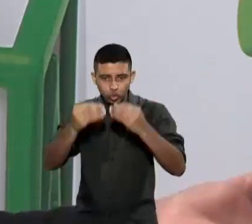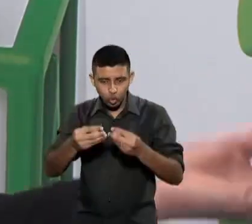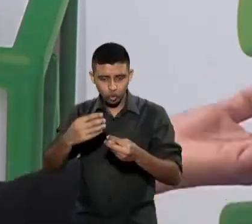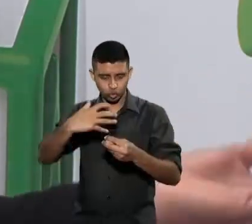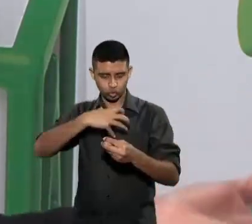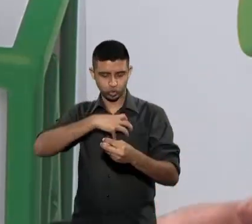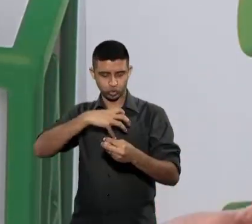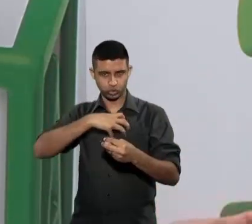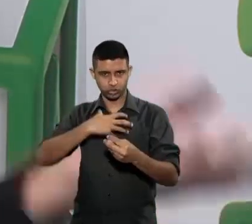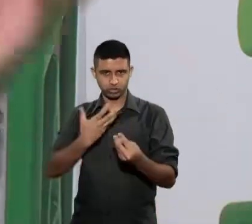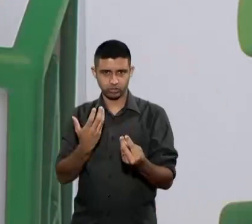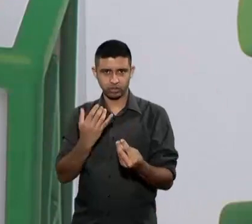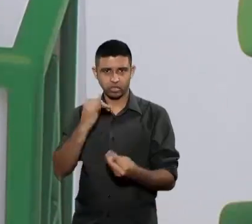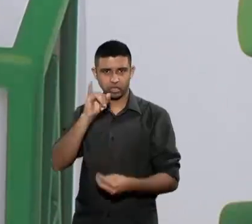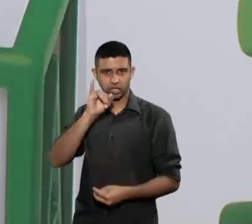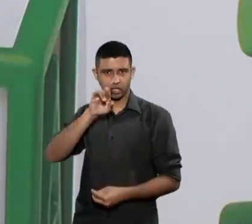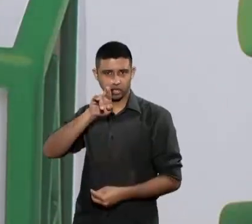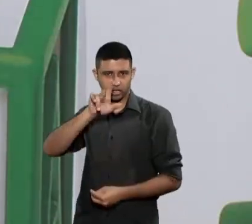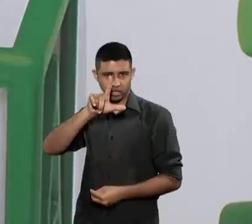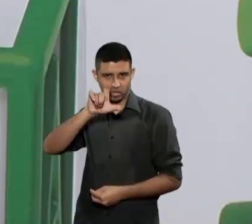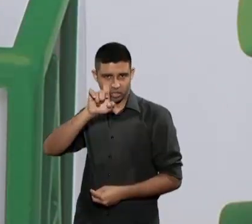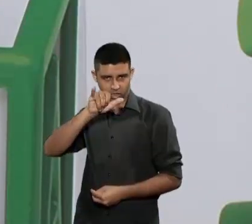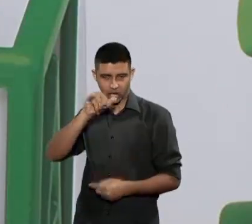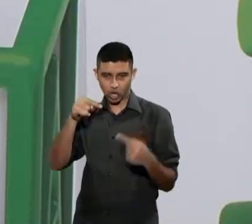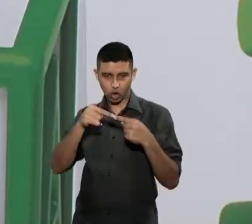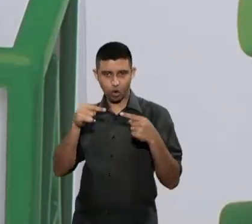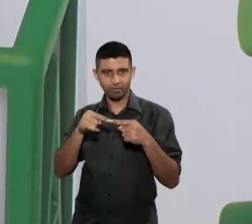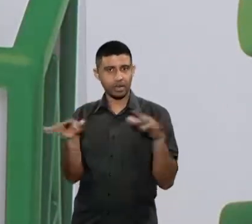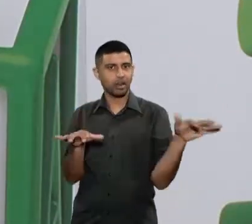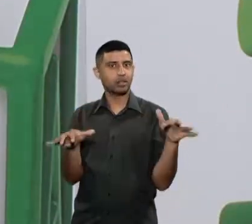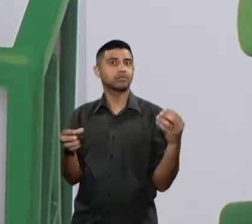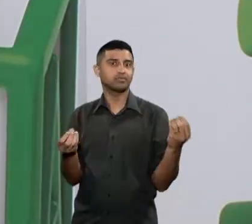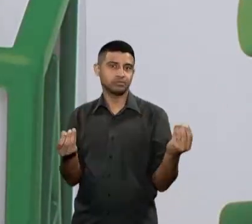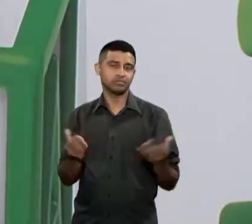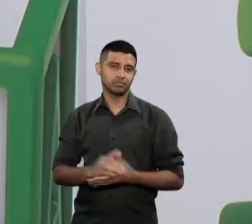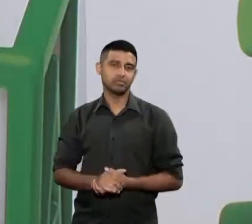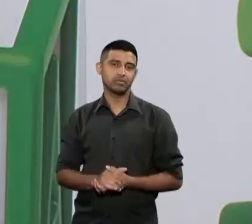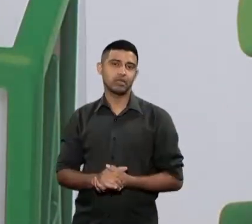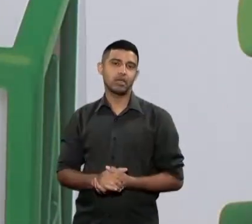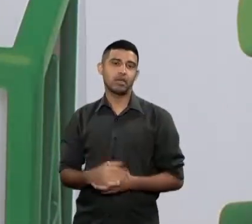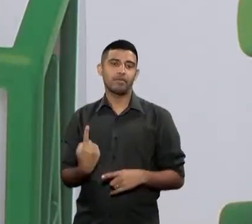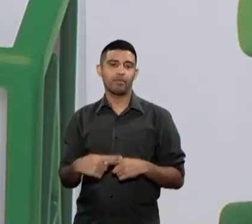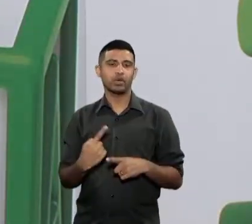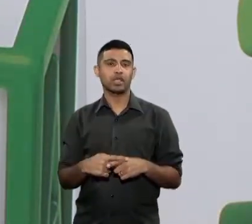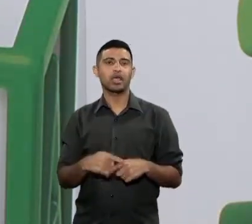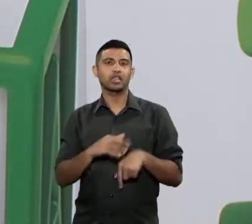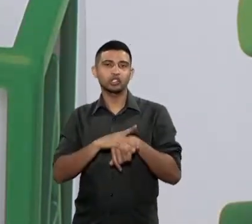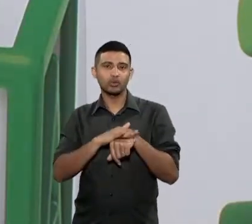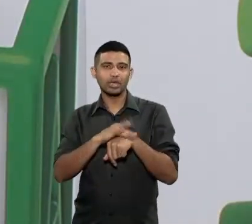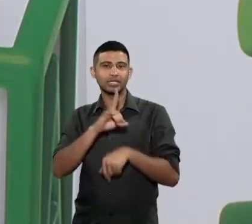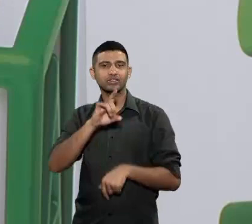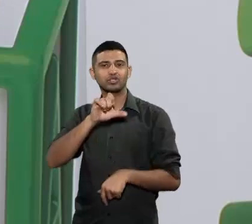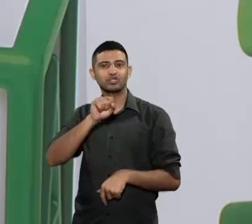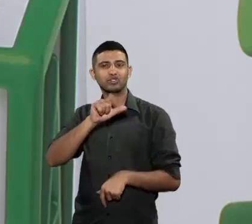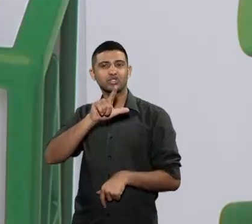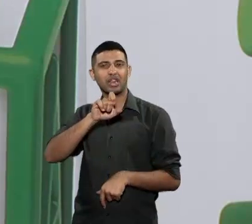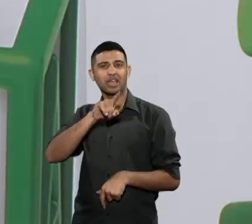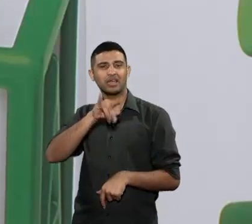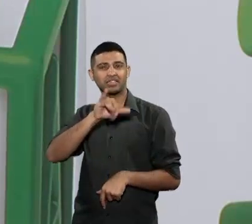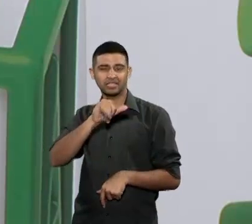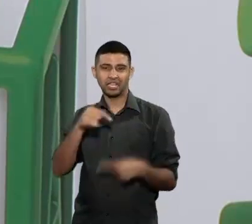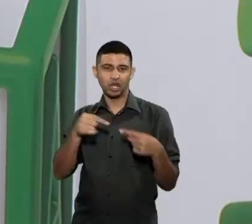sintomas de Ehlers que estão dentro da dislexia, Porque a dislexia tem causa